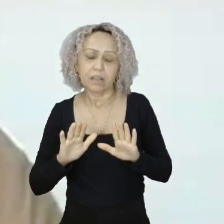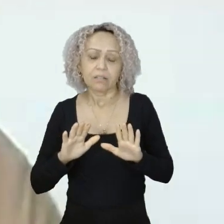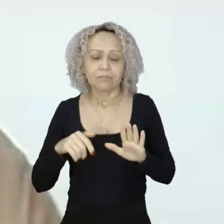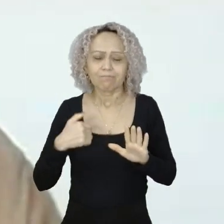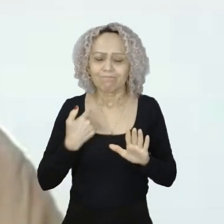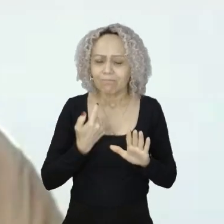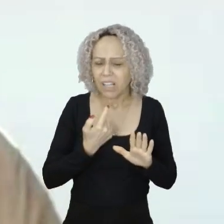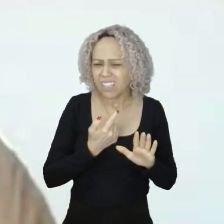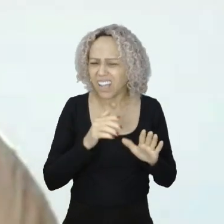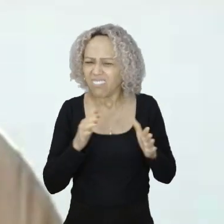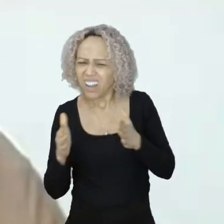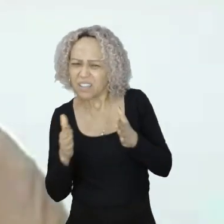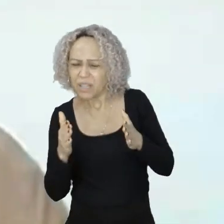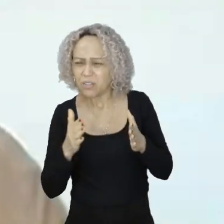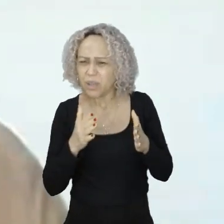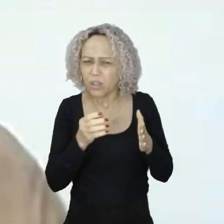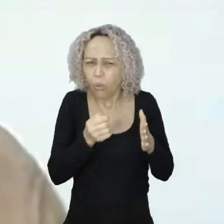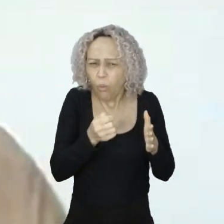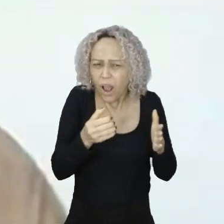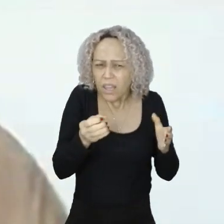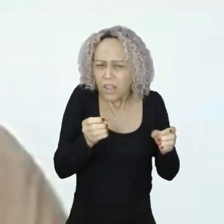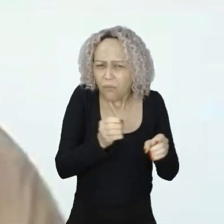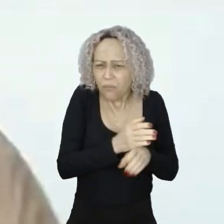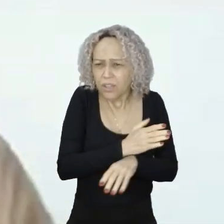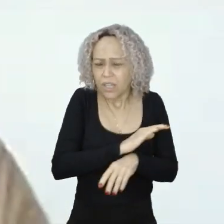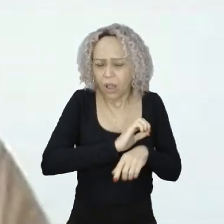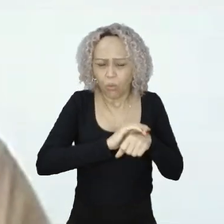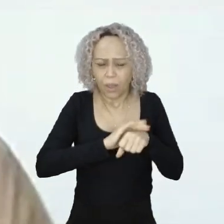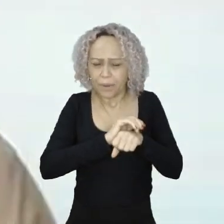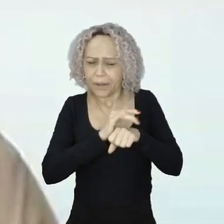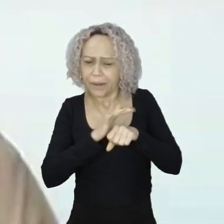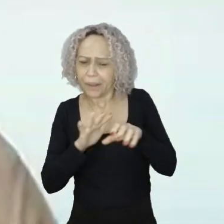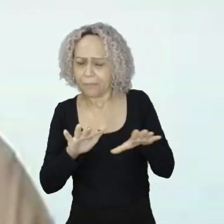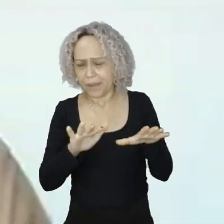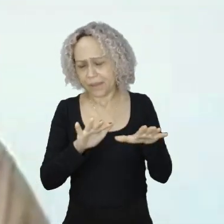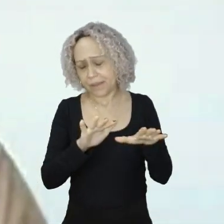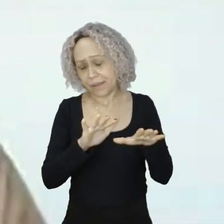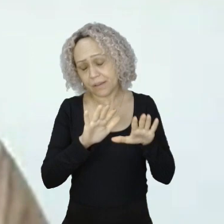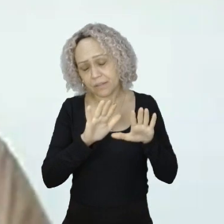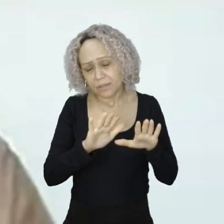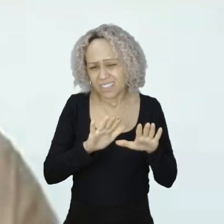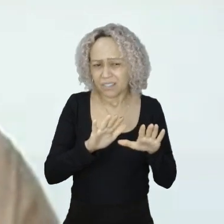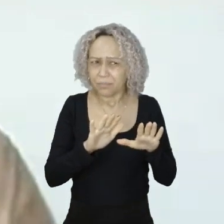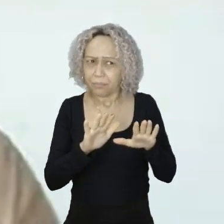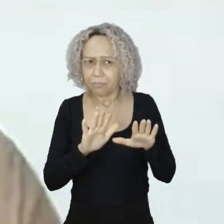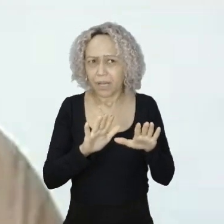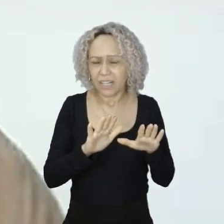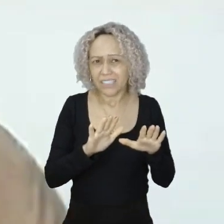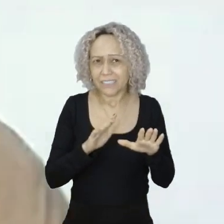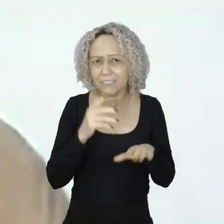no final da pandemia, mas não tinha segurança de que em 2022